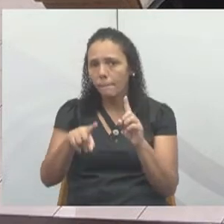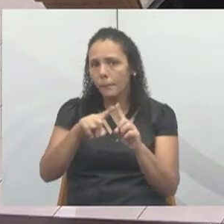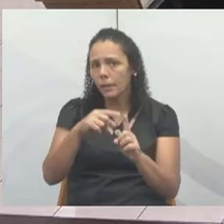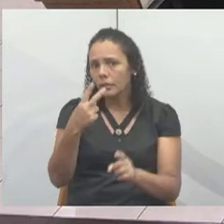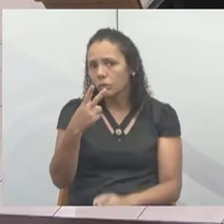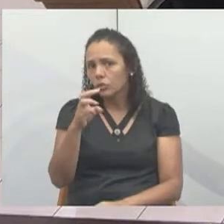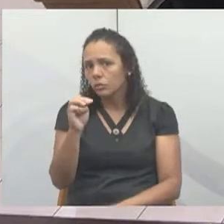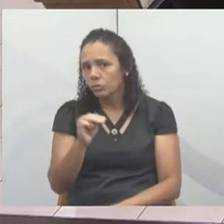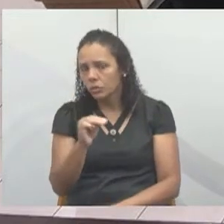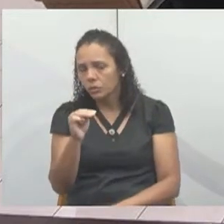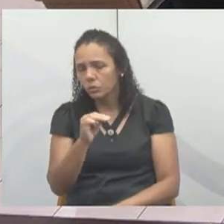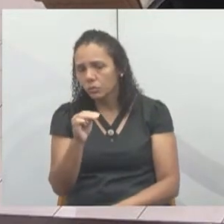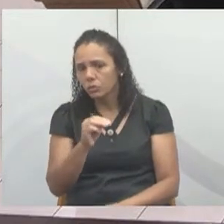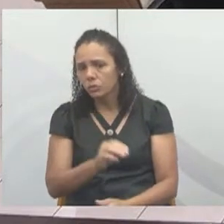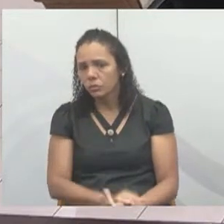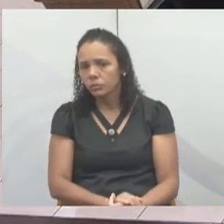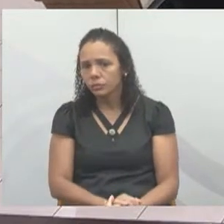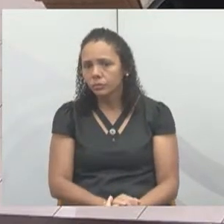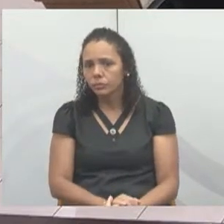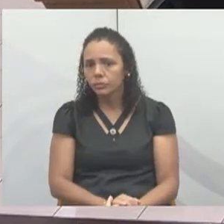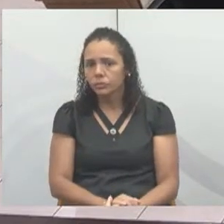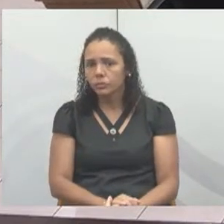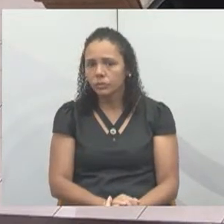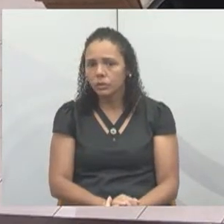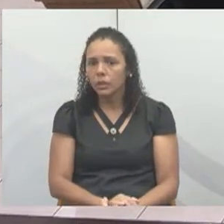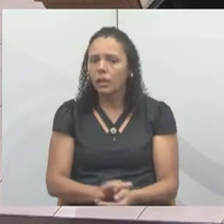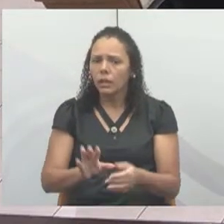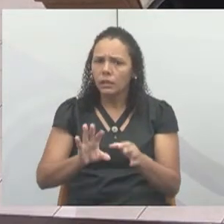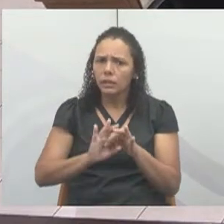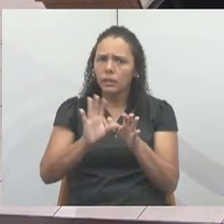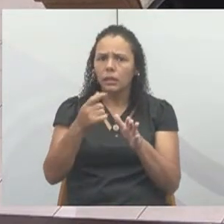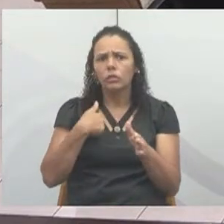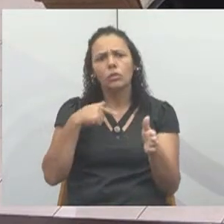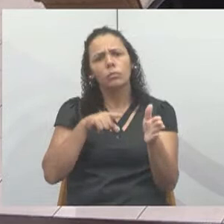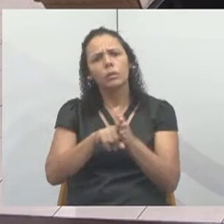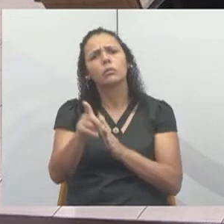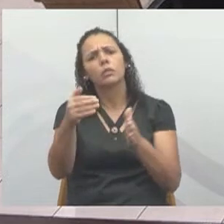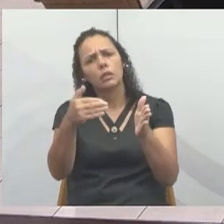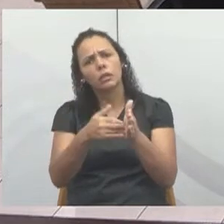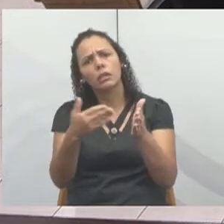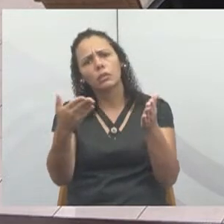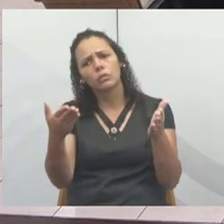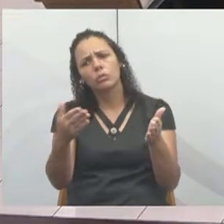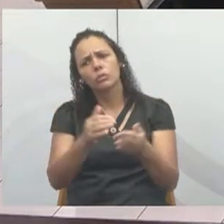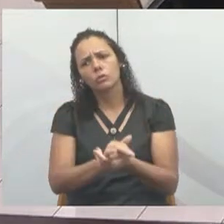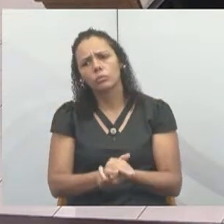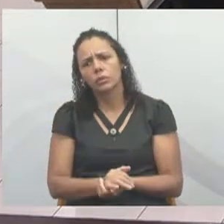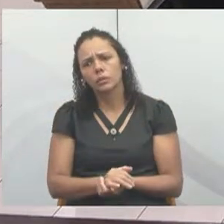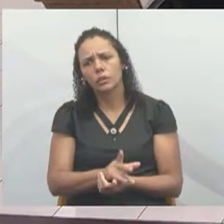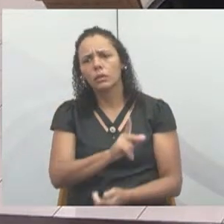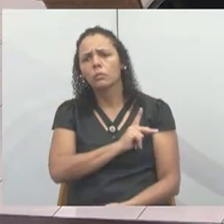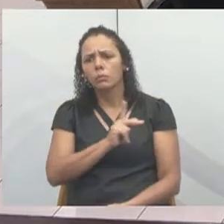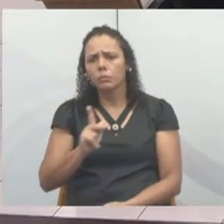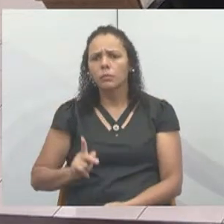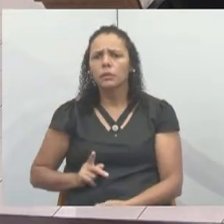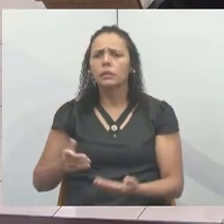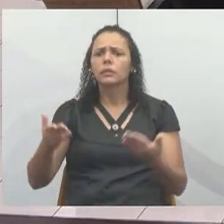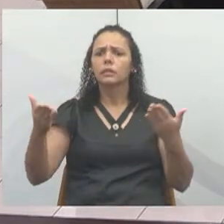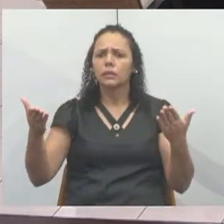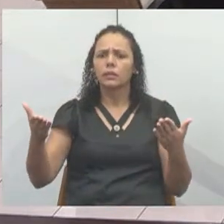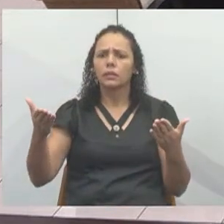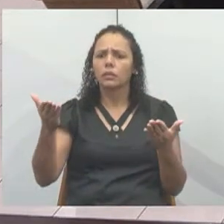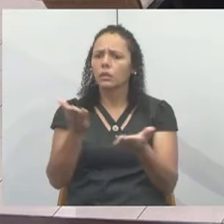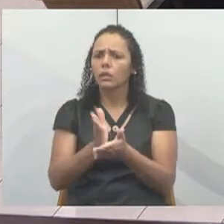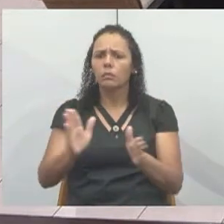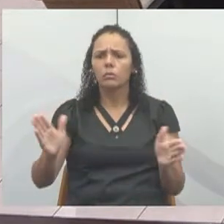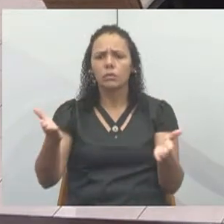tempo. Eu vou pedir ordem e pedir, deixa eu fazer a última pergunta, gente, é a última. Cabe ao presidente. Presidente, então faz a última acabou,